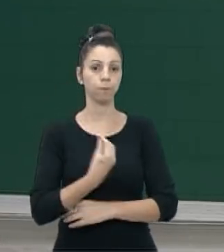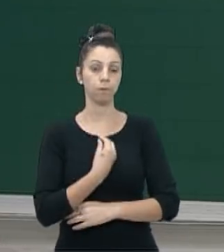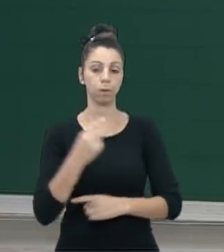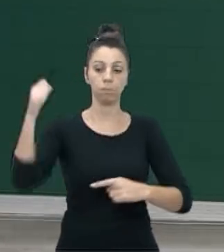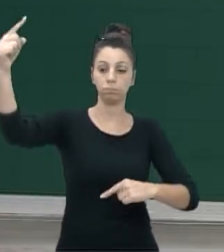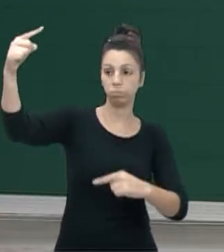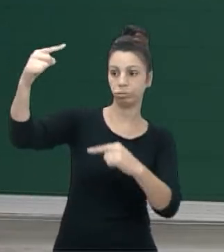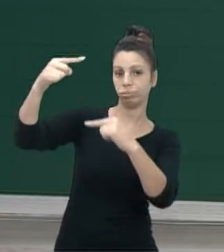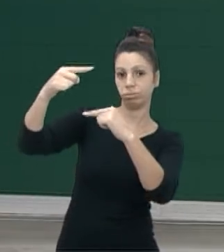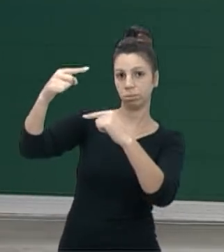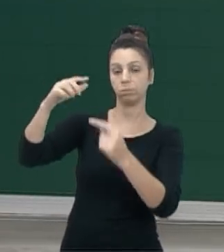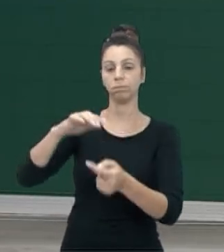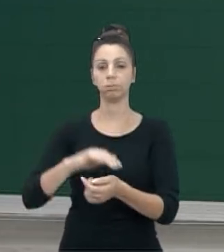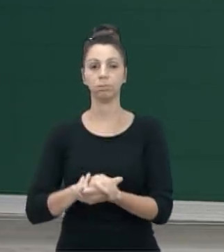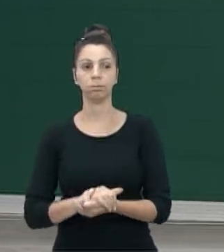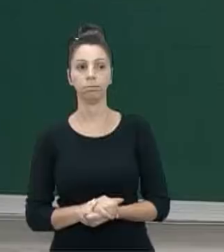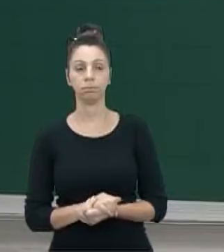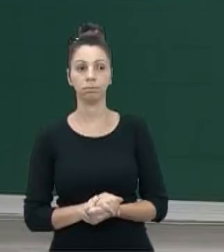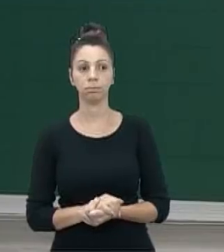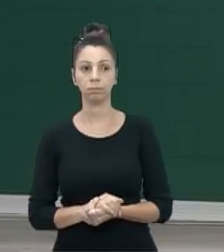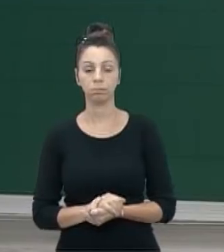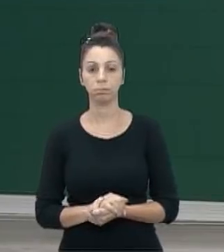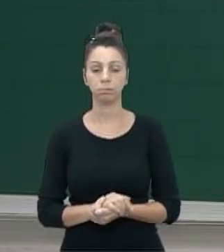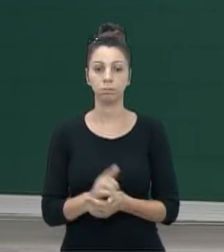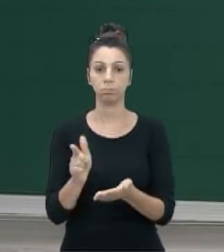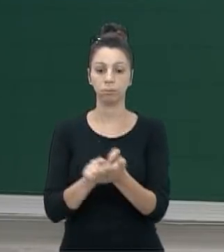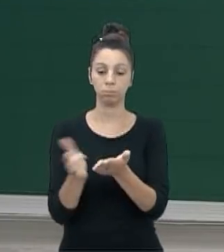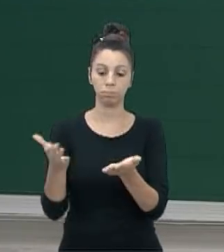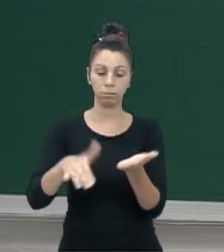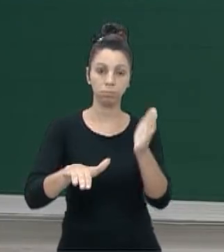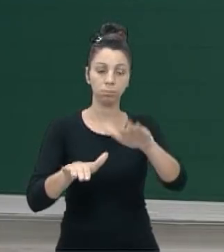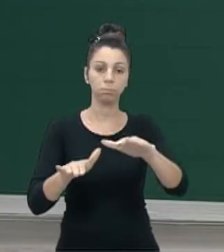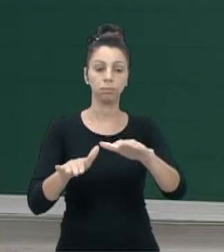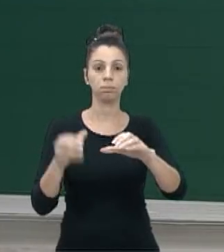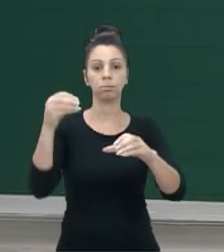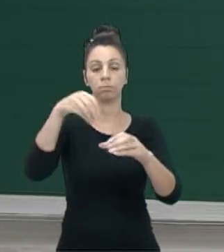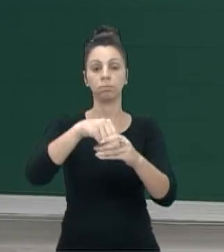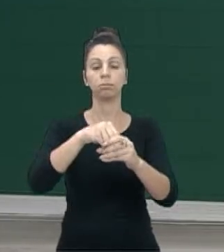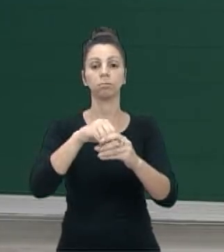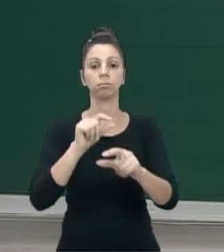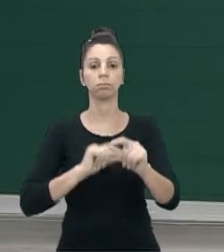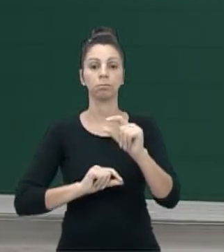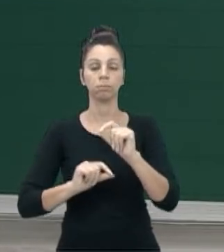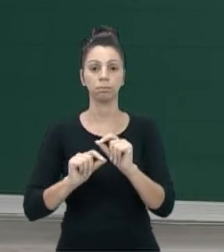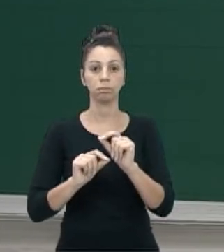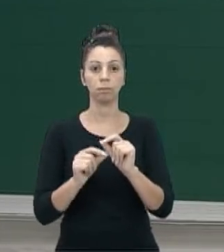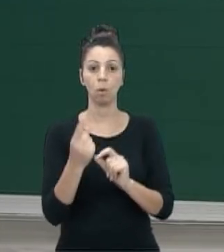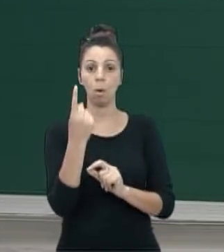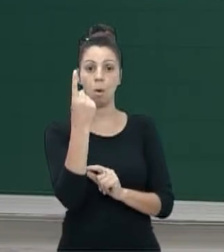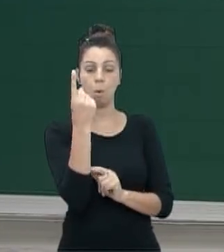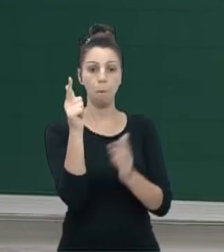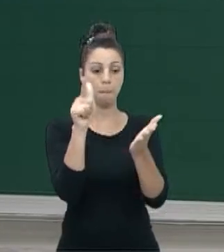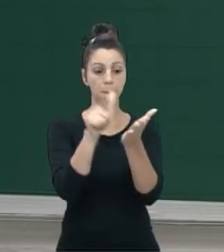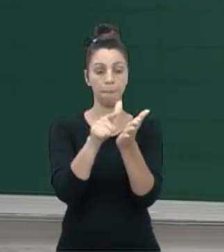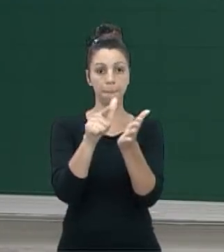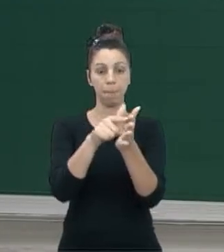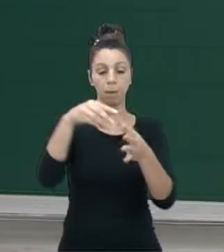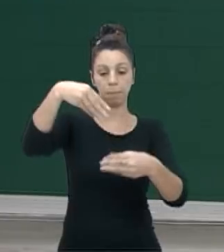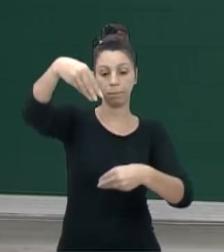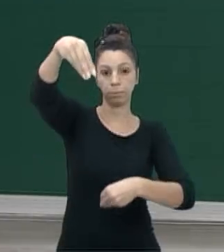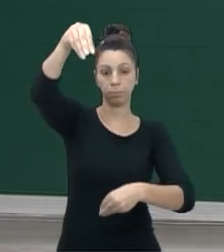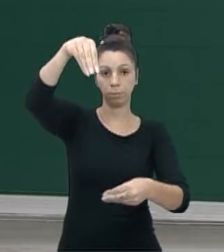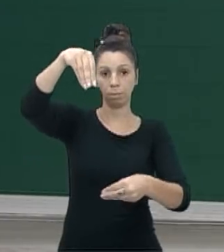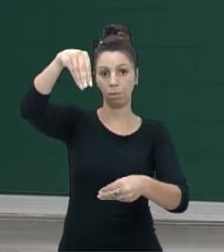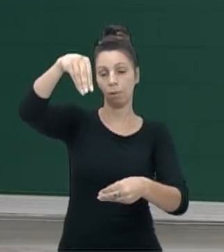tamanho reduzido. Geralmente os folders são compostos por somente uma folha de papel, né, não pode